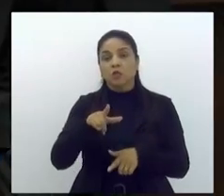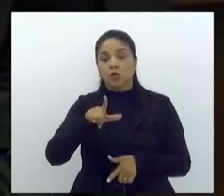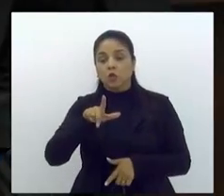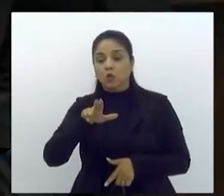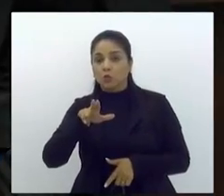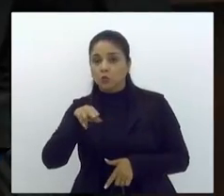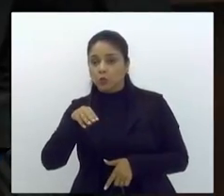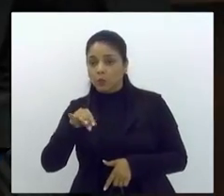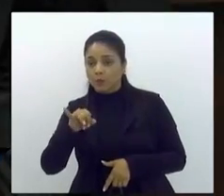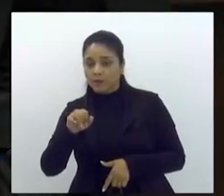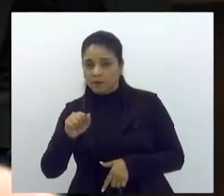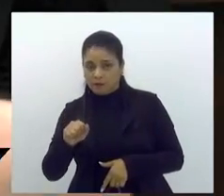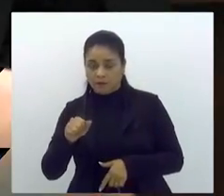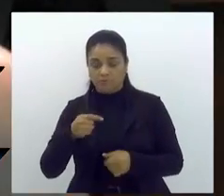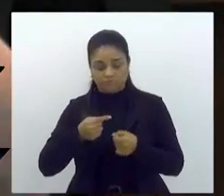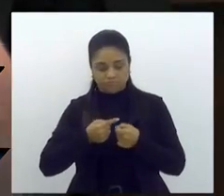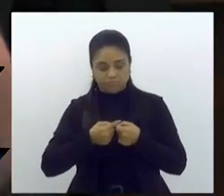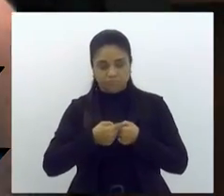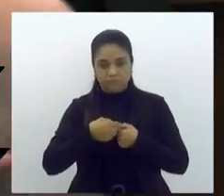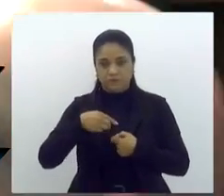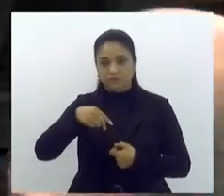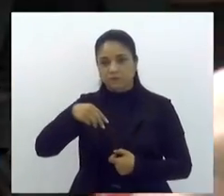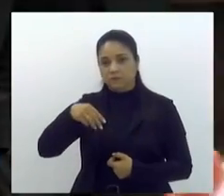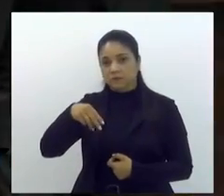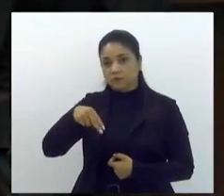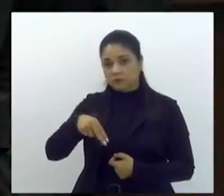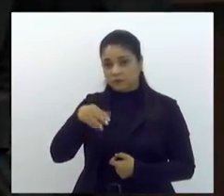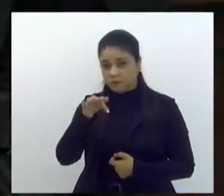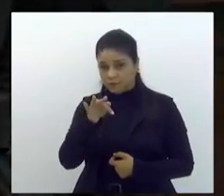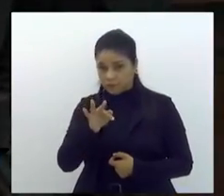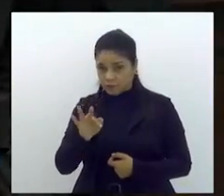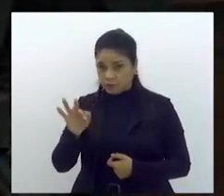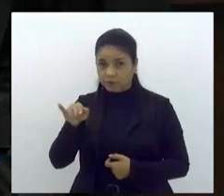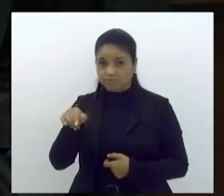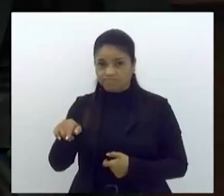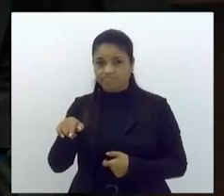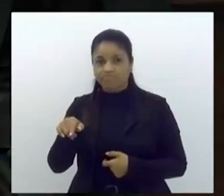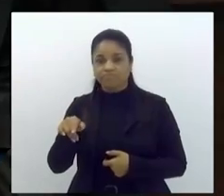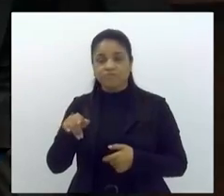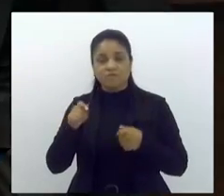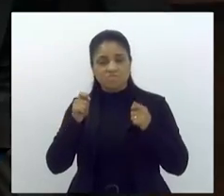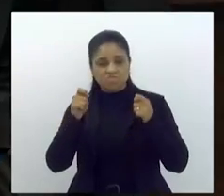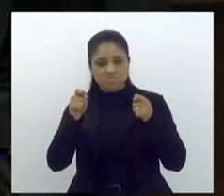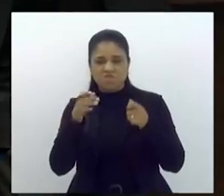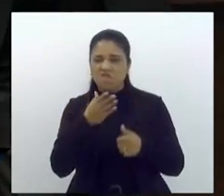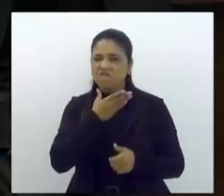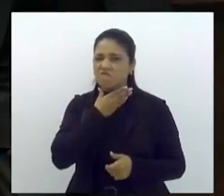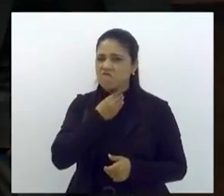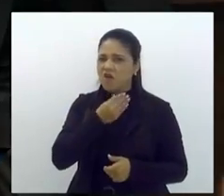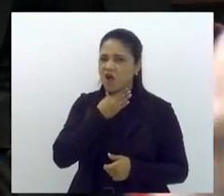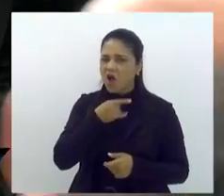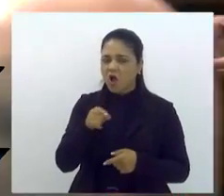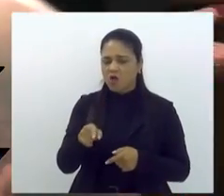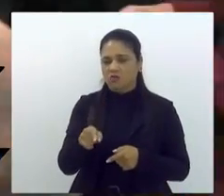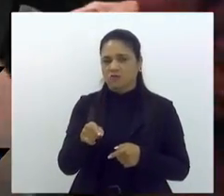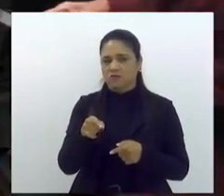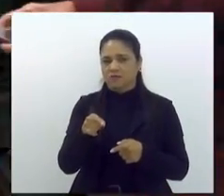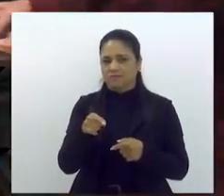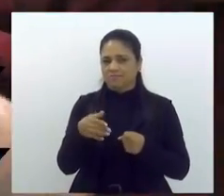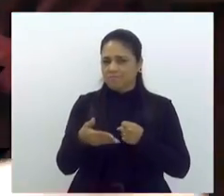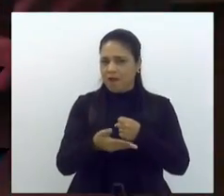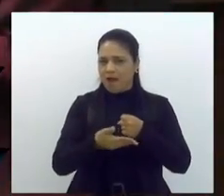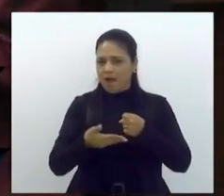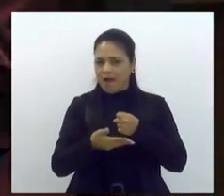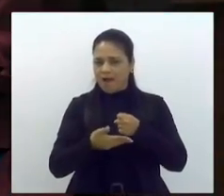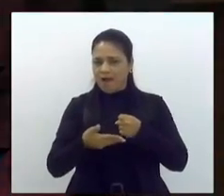Lumiar distrito de Nova Friburgo foi uma manifestação com base em fake News mentiram